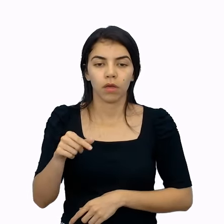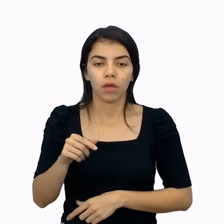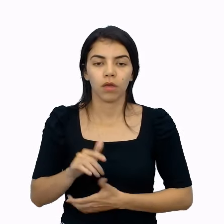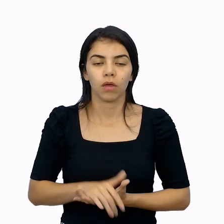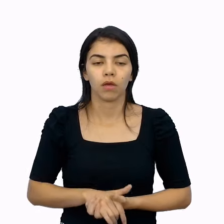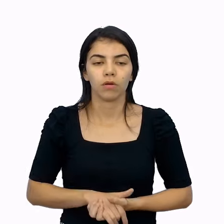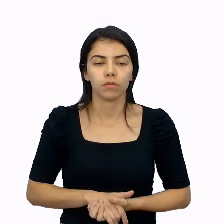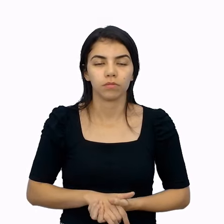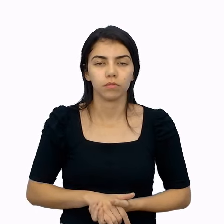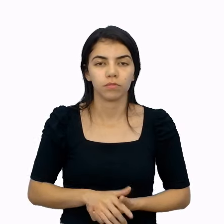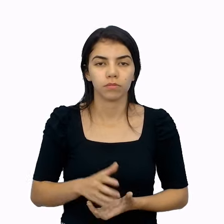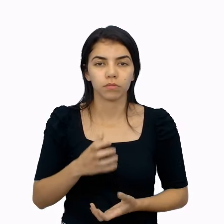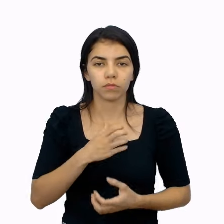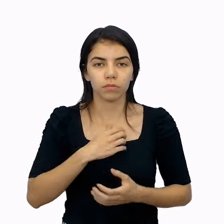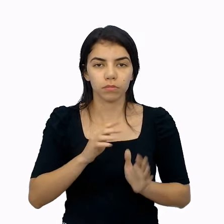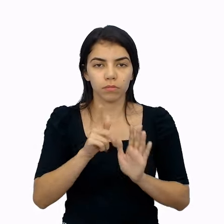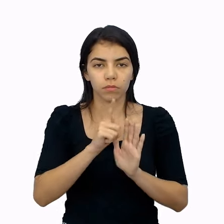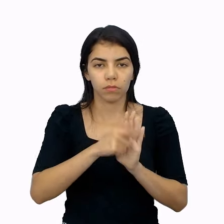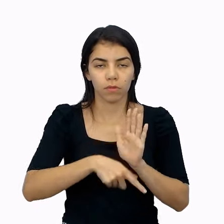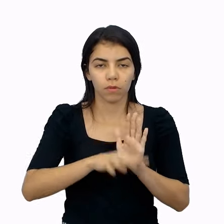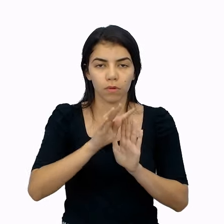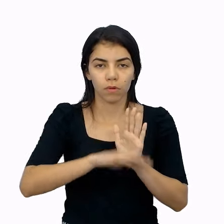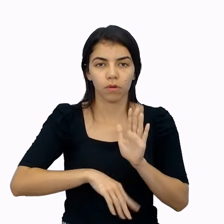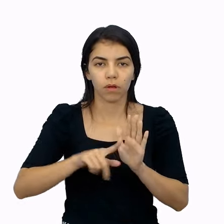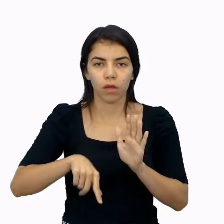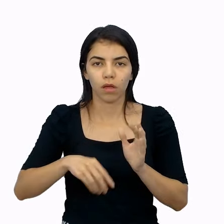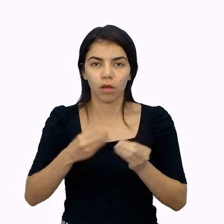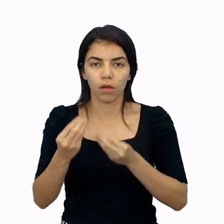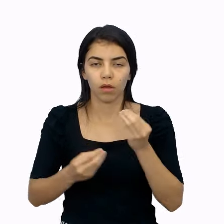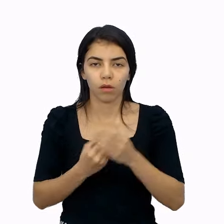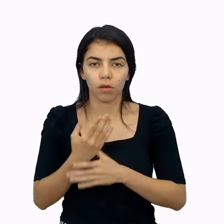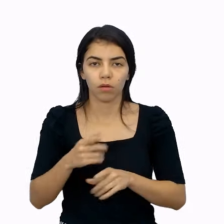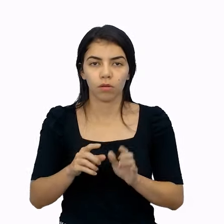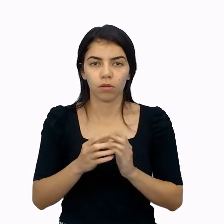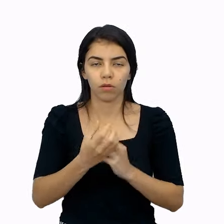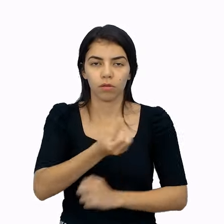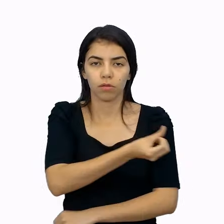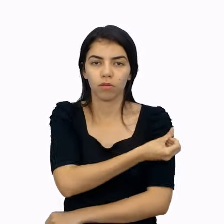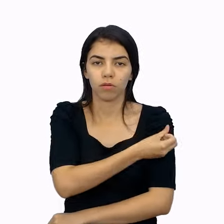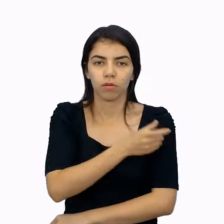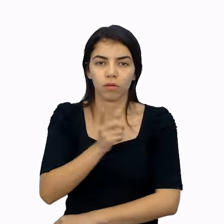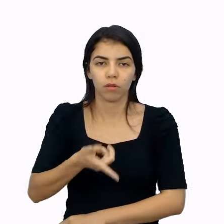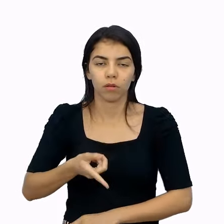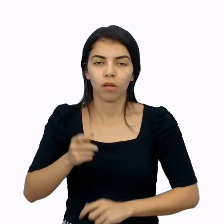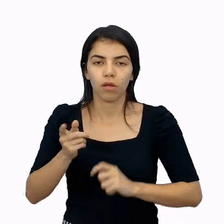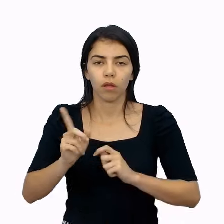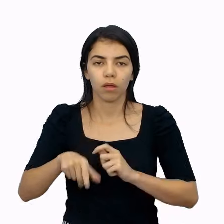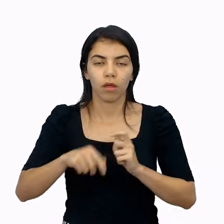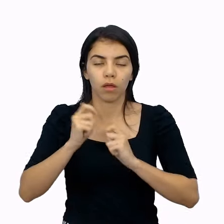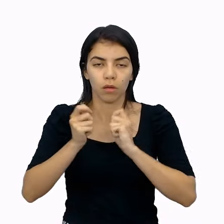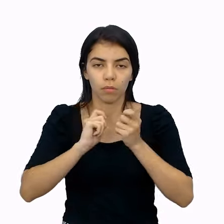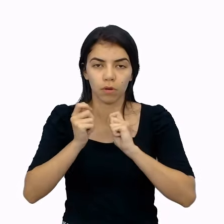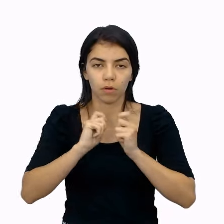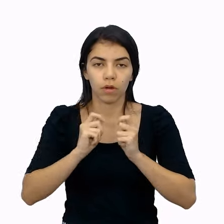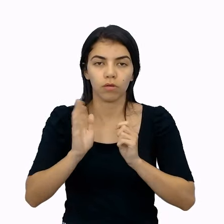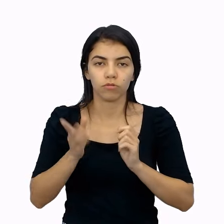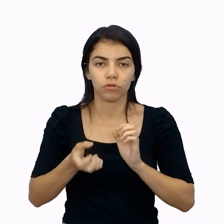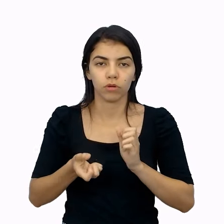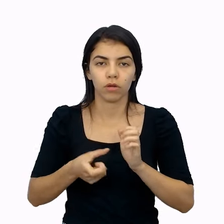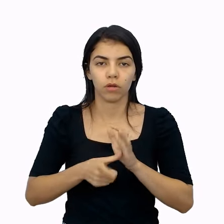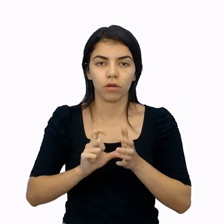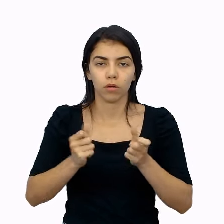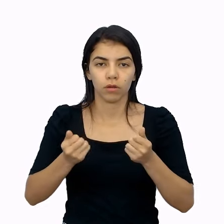ela vai ter os gêneros textuais produzidos como? No sexto ano é reportagem, como nós falamos lá, com o tema, a escola